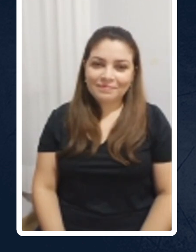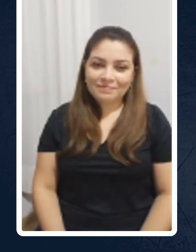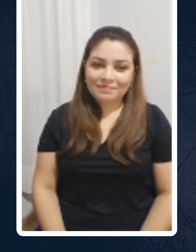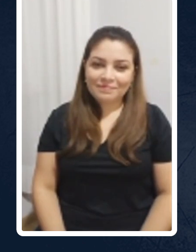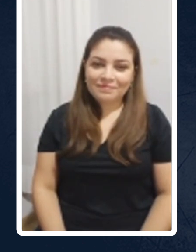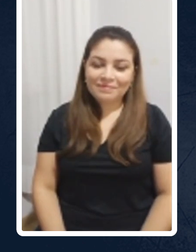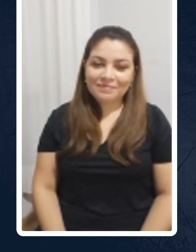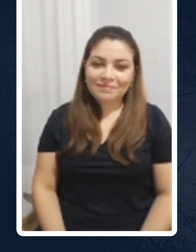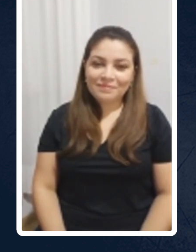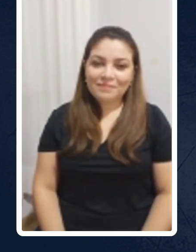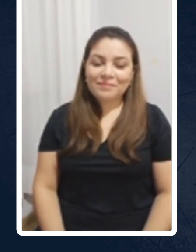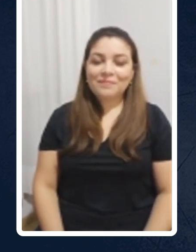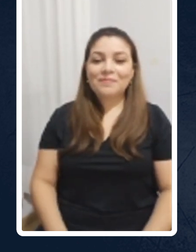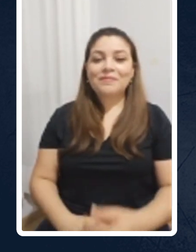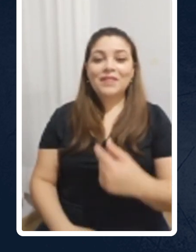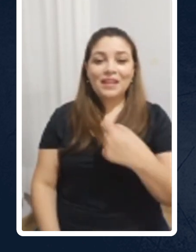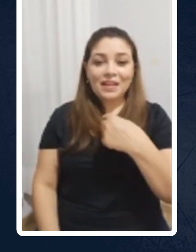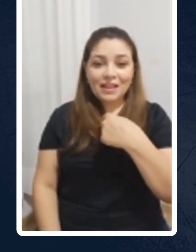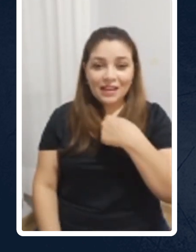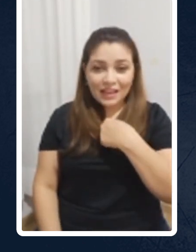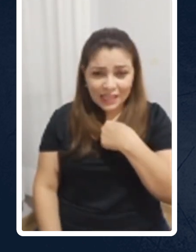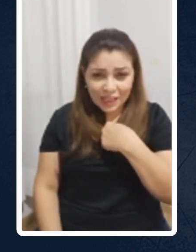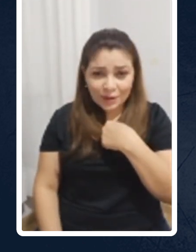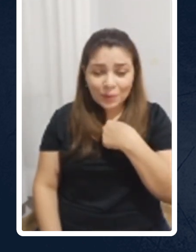Eu sou feliz.